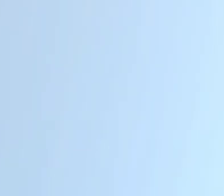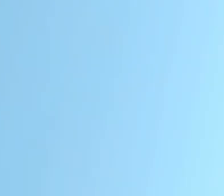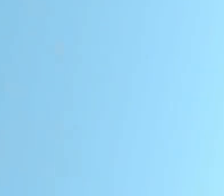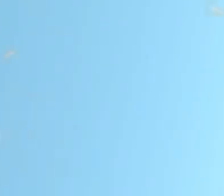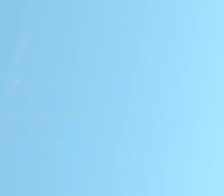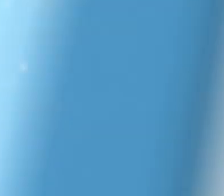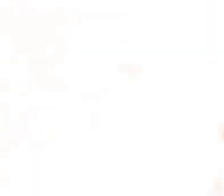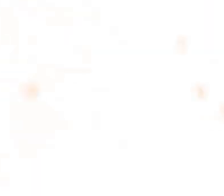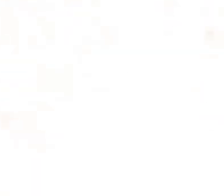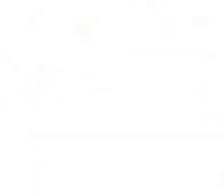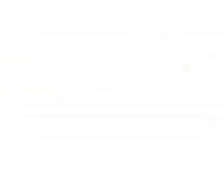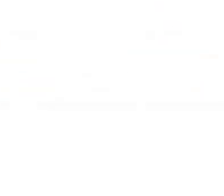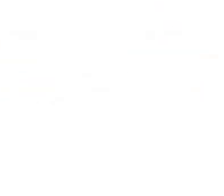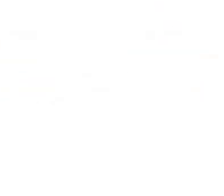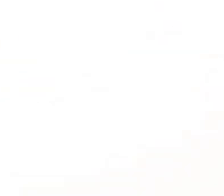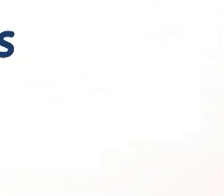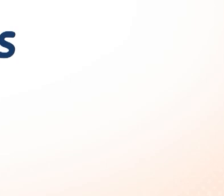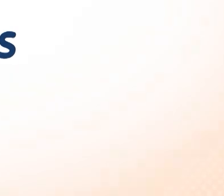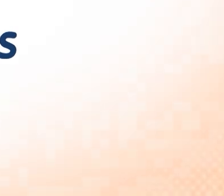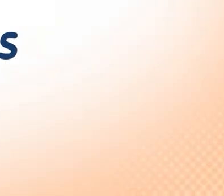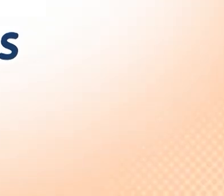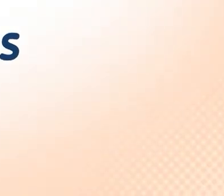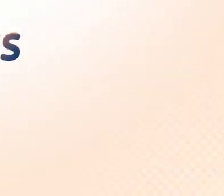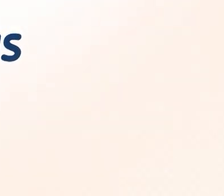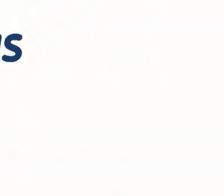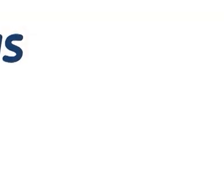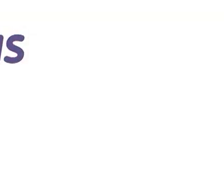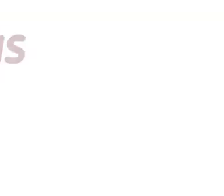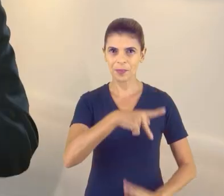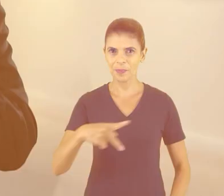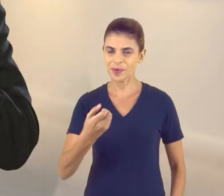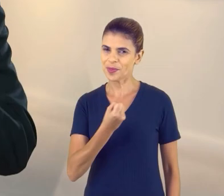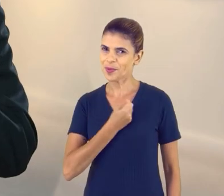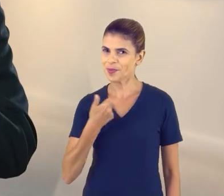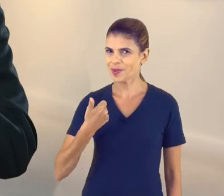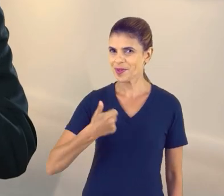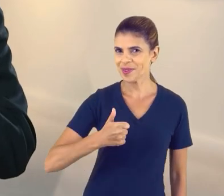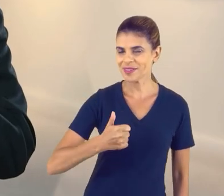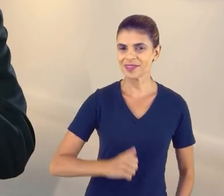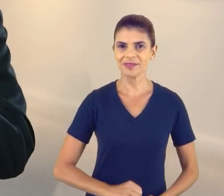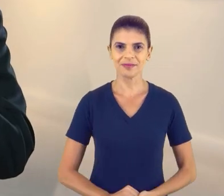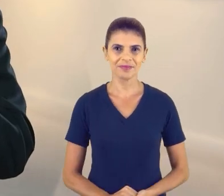que saíram. Filie-se ao PP, somos todos 11.